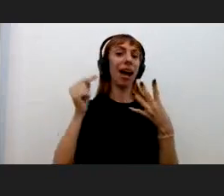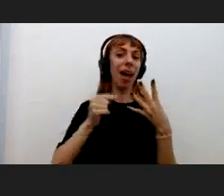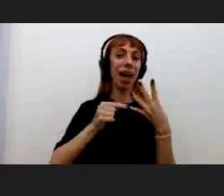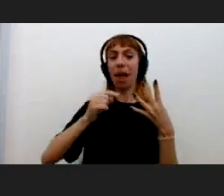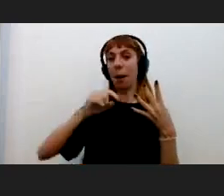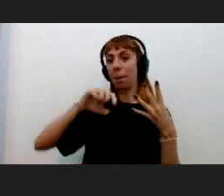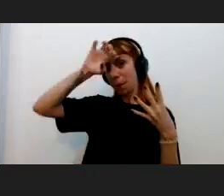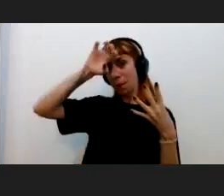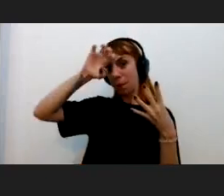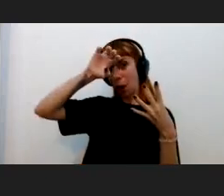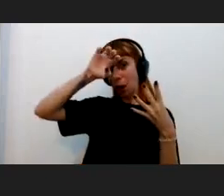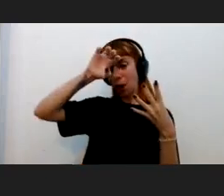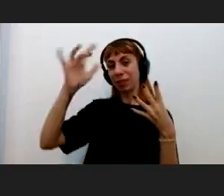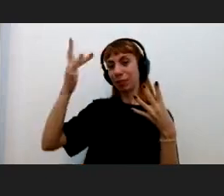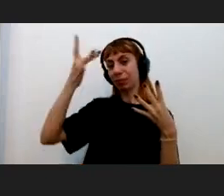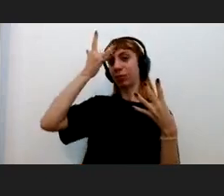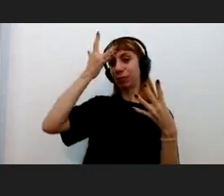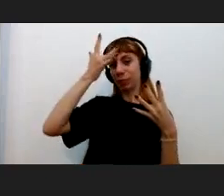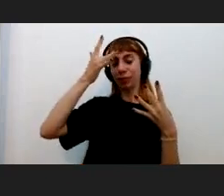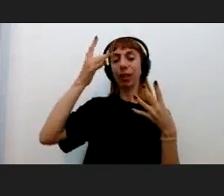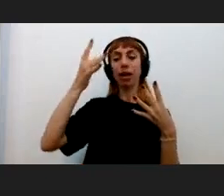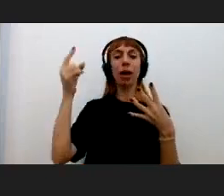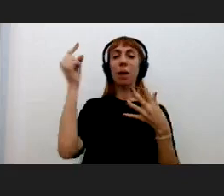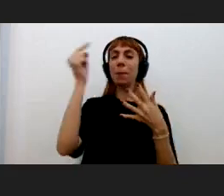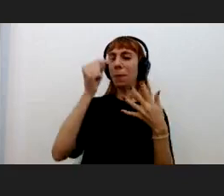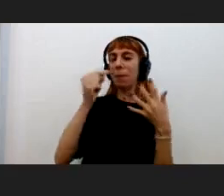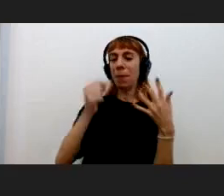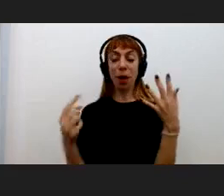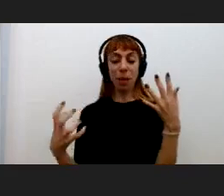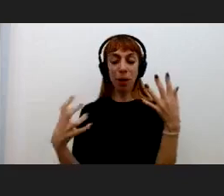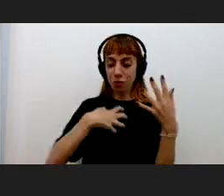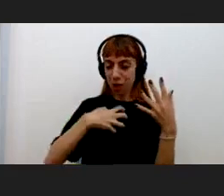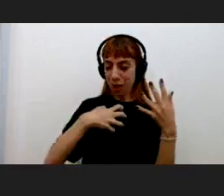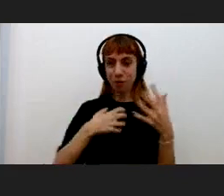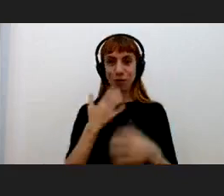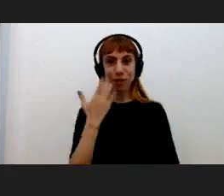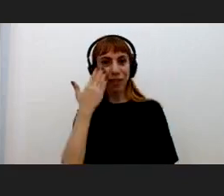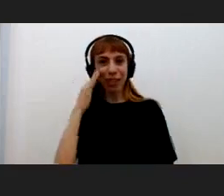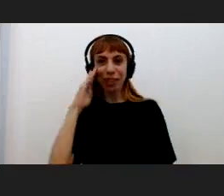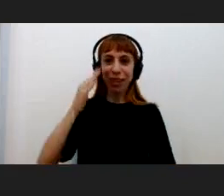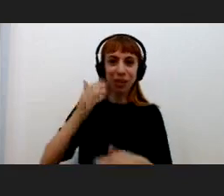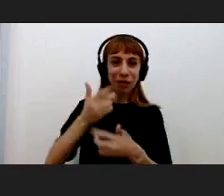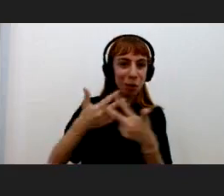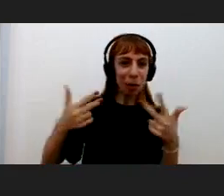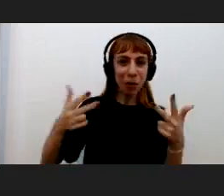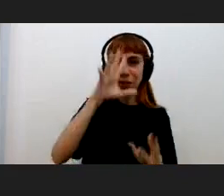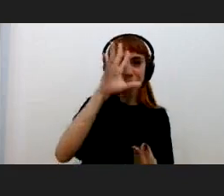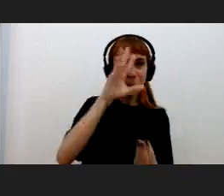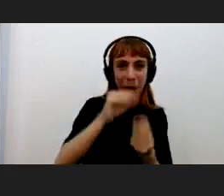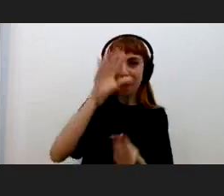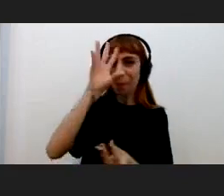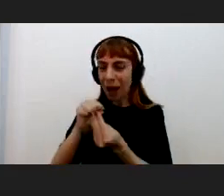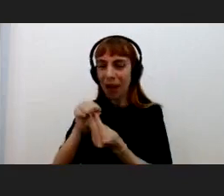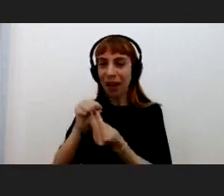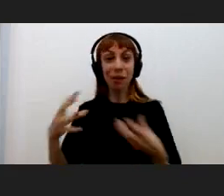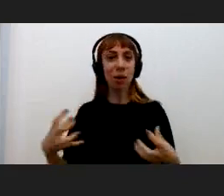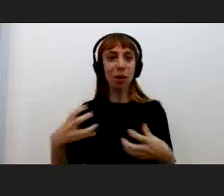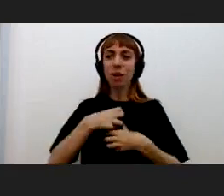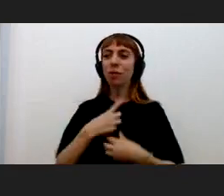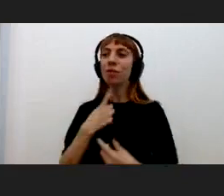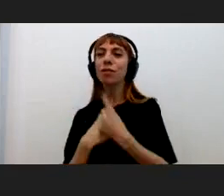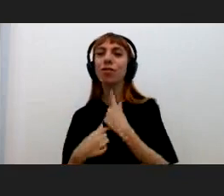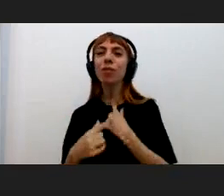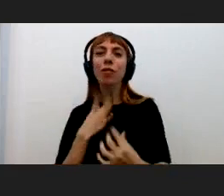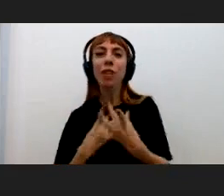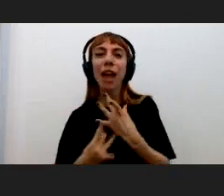as minhas formas de entender, os meus modos de sentir, de desejar e de dar sentido